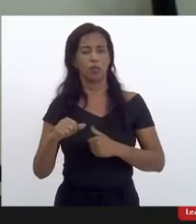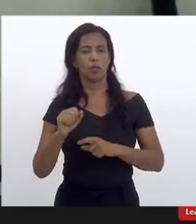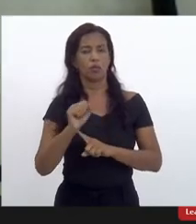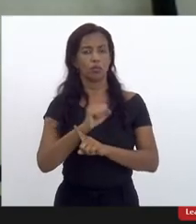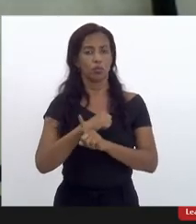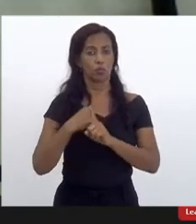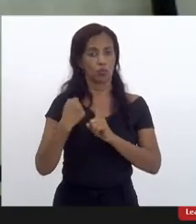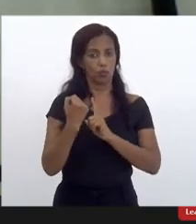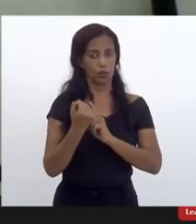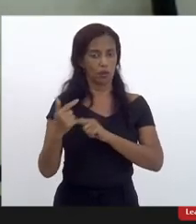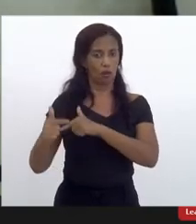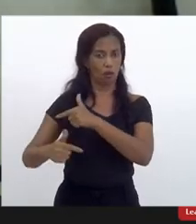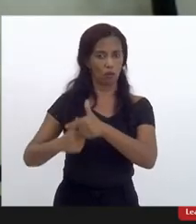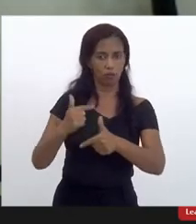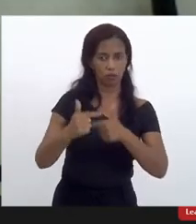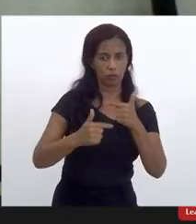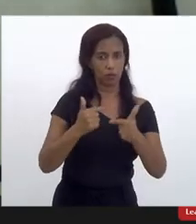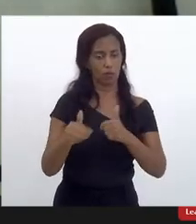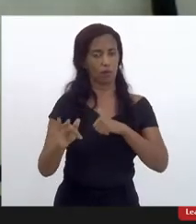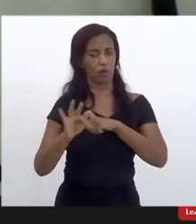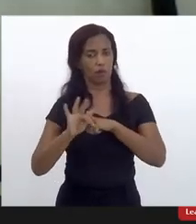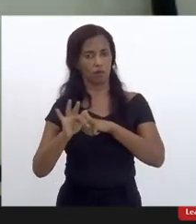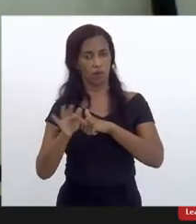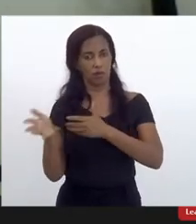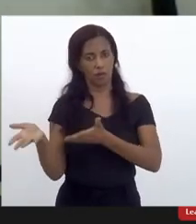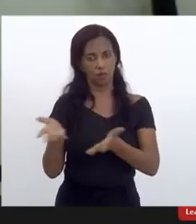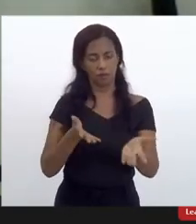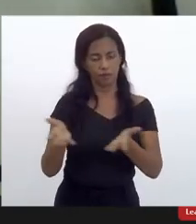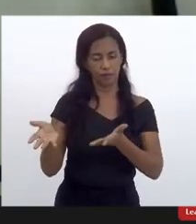FAETEC nessas intervenções.